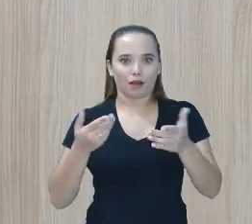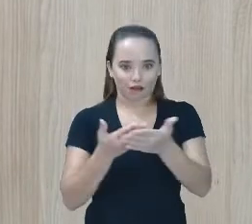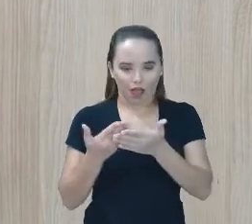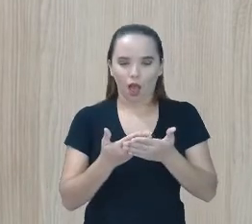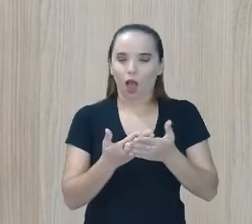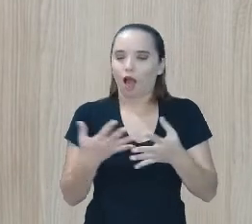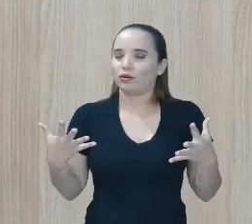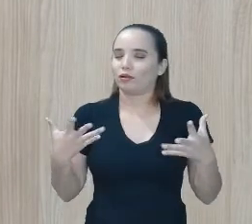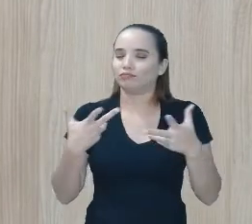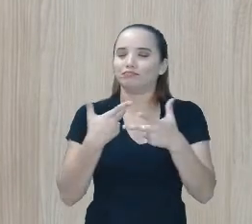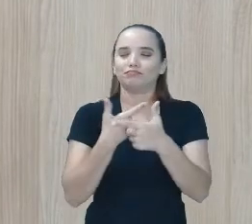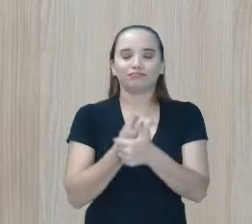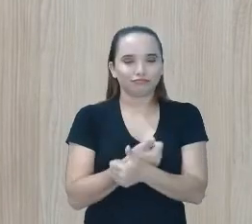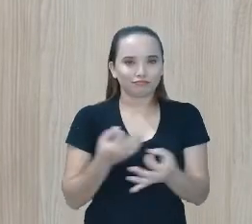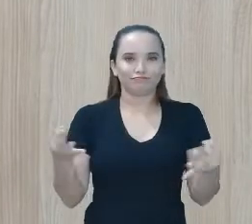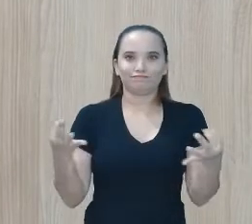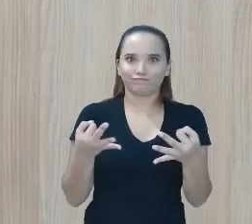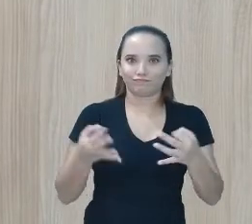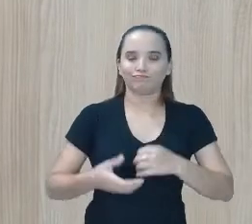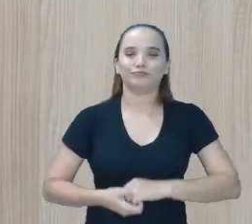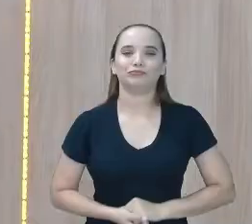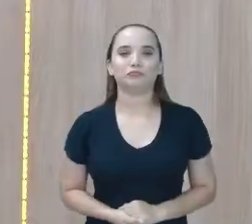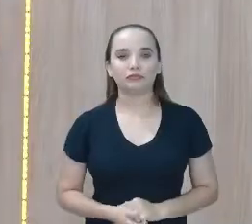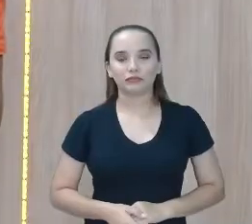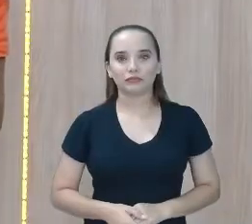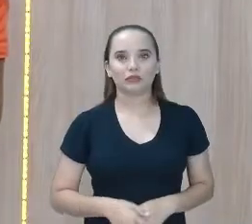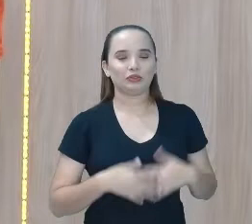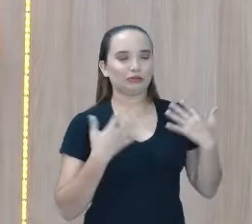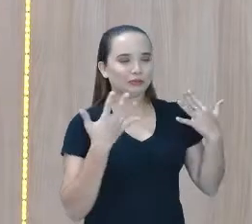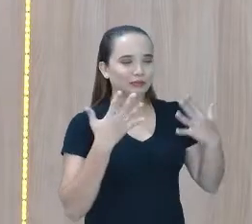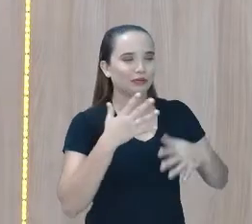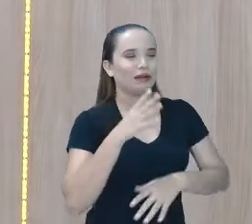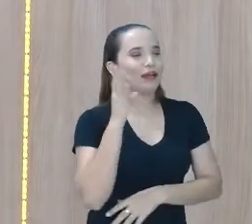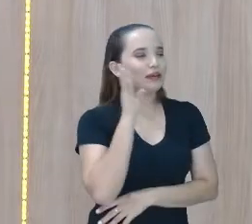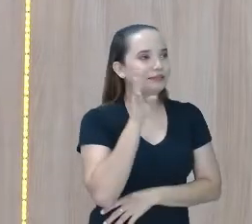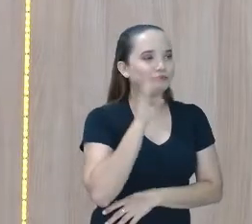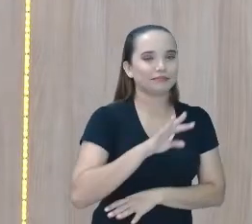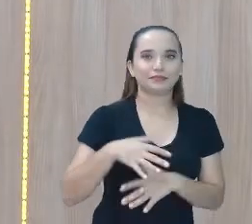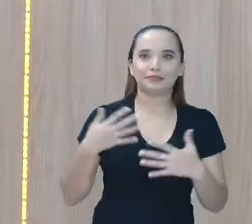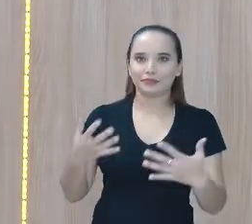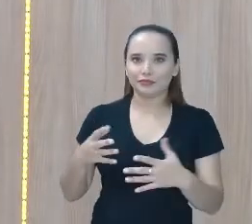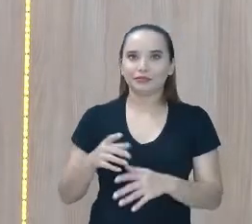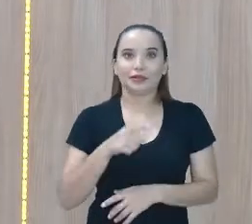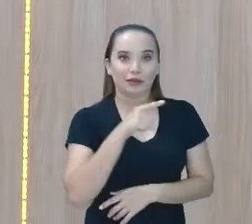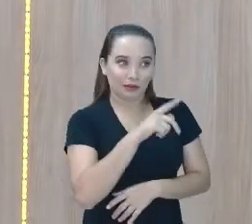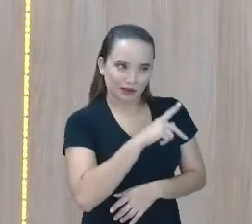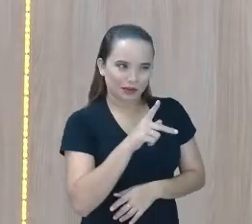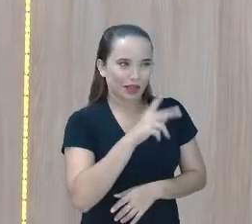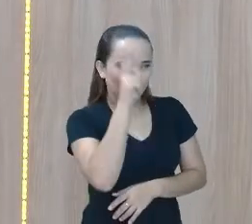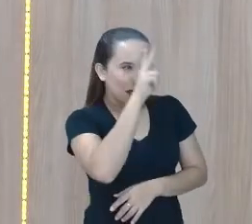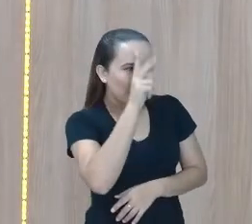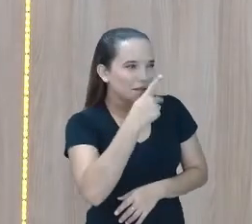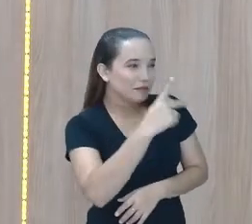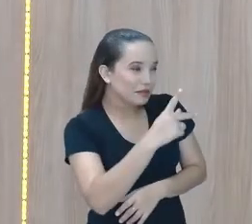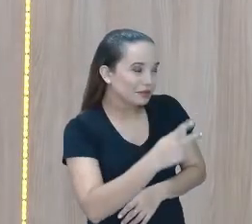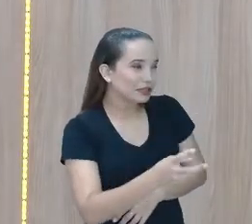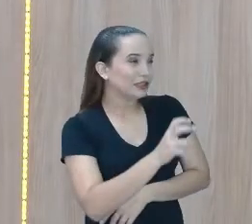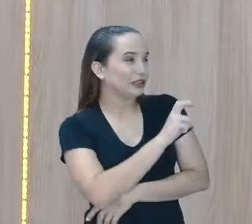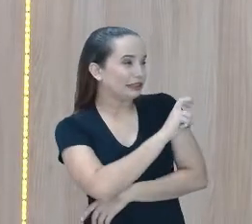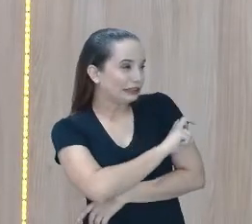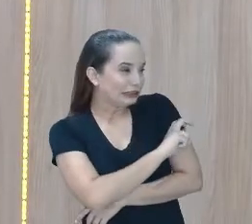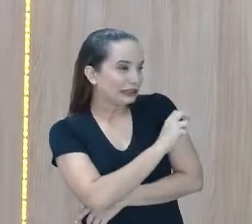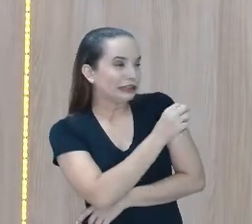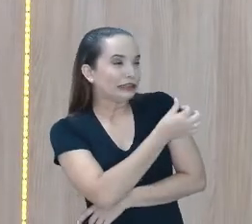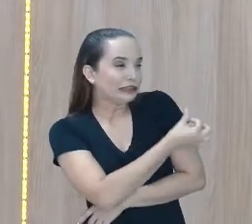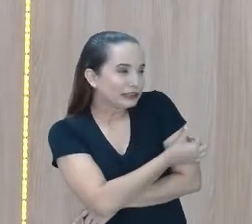ótima, bem dinâmica. Show de bola. A Vilma deve estar lembrando aí da sua quinta Sim. série, né? Sexta